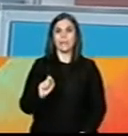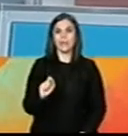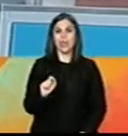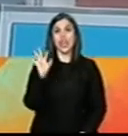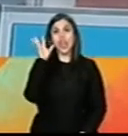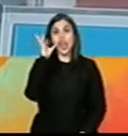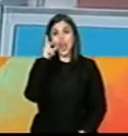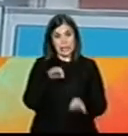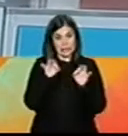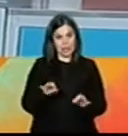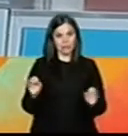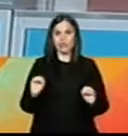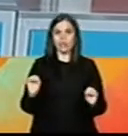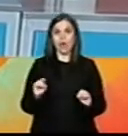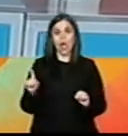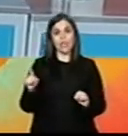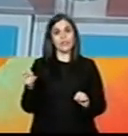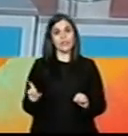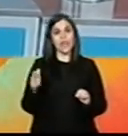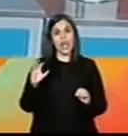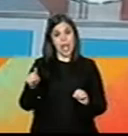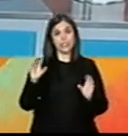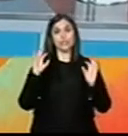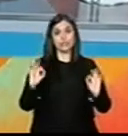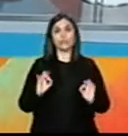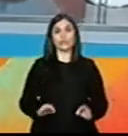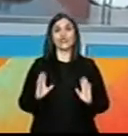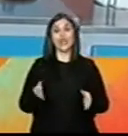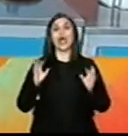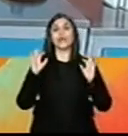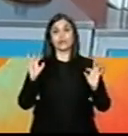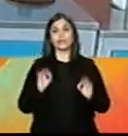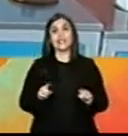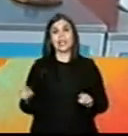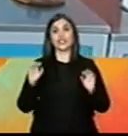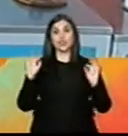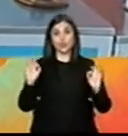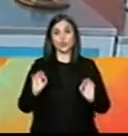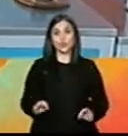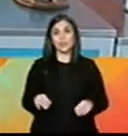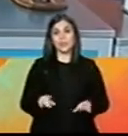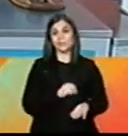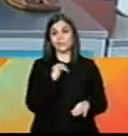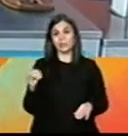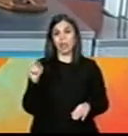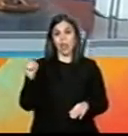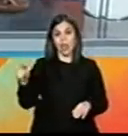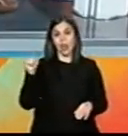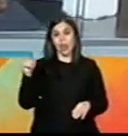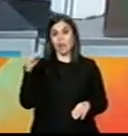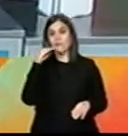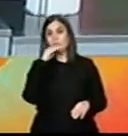como só está? Não, esta não vai mais ao forno, esta já foi esta cozinhada. Fica pronta. Esta fica pronta, está pronta e é que está ali. Ou seja, está fria. Nós